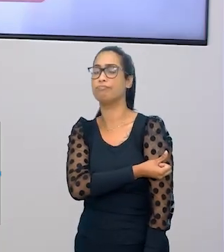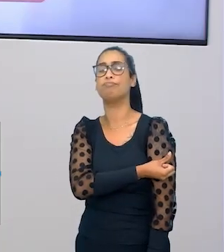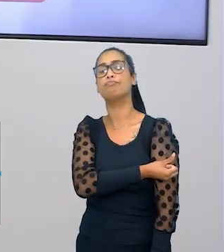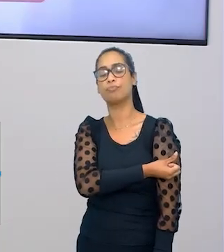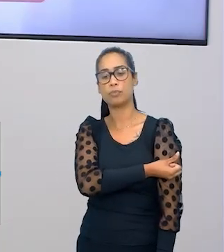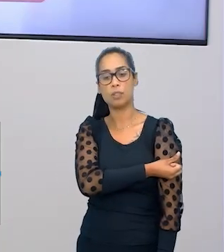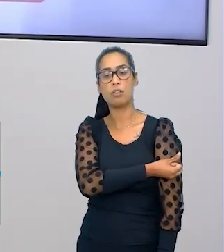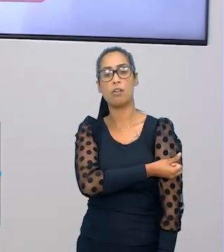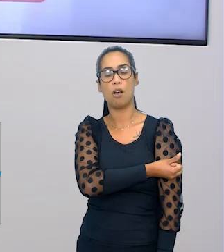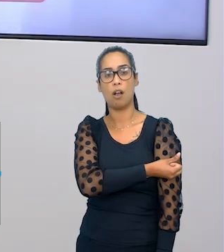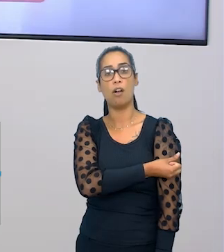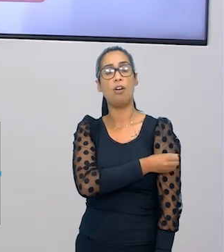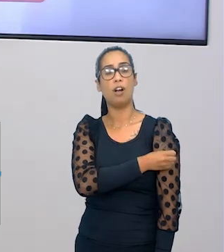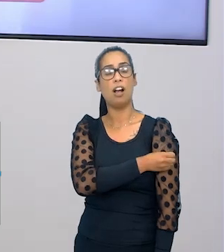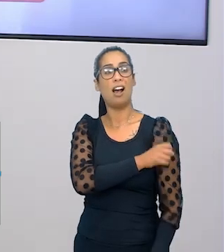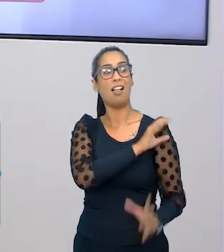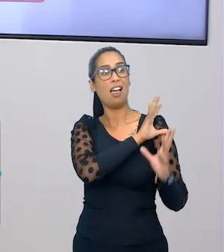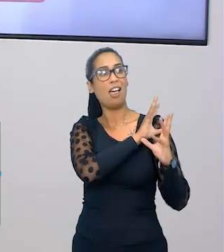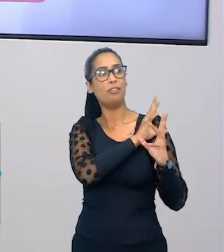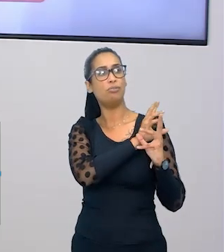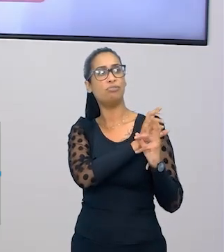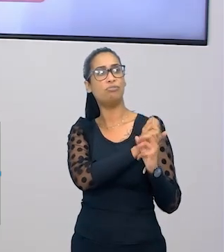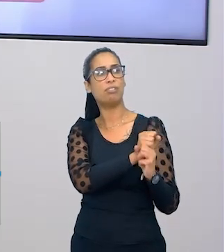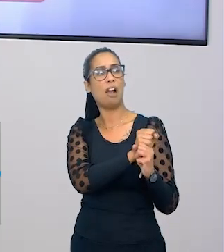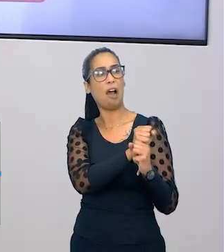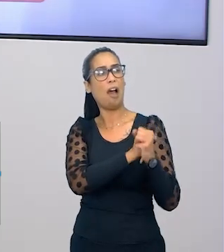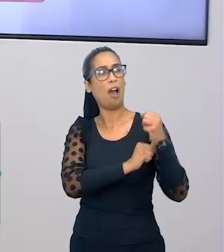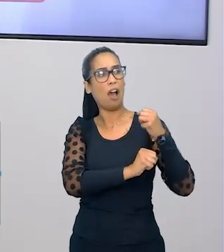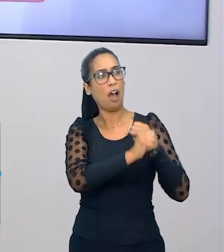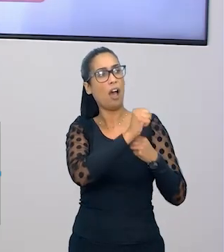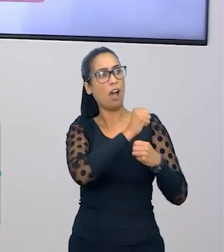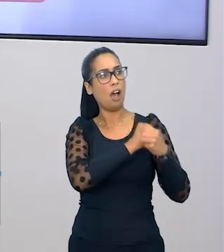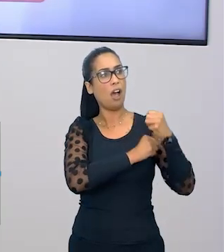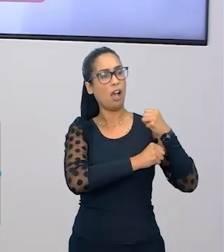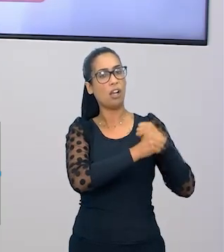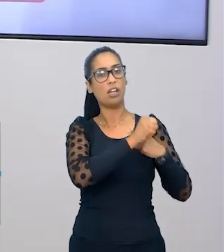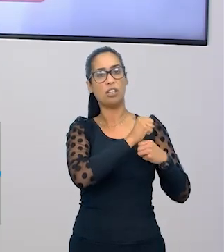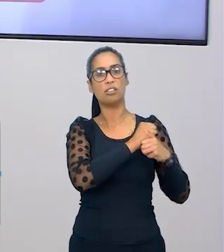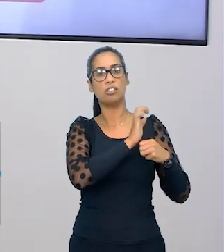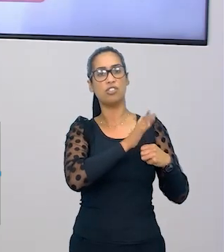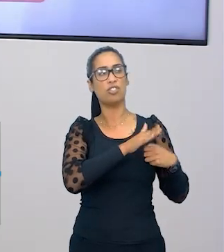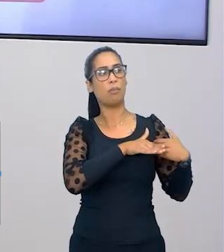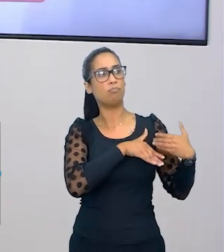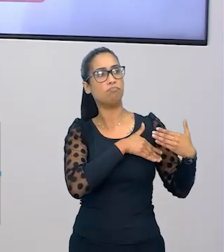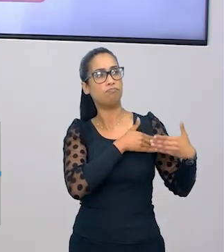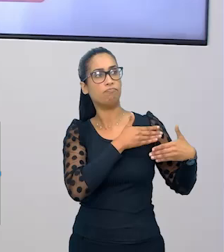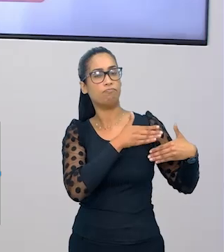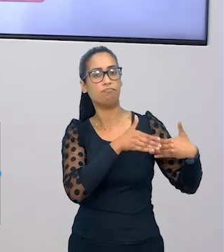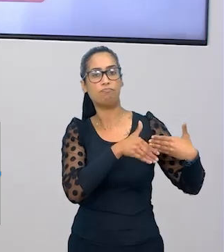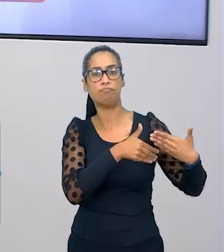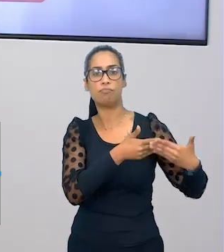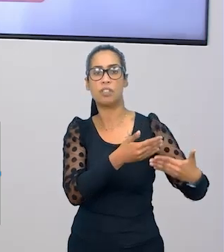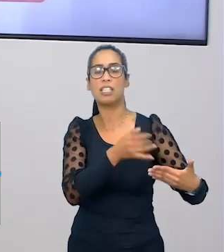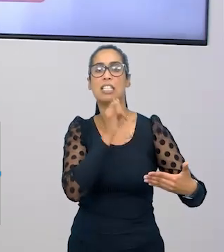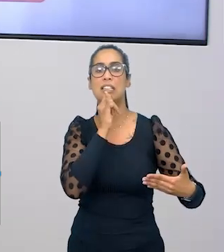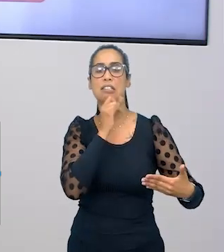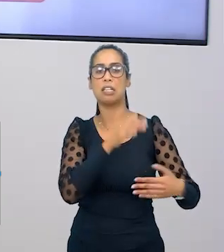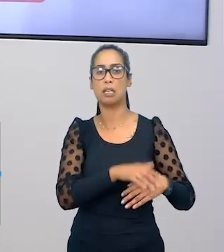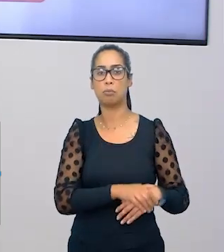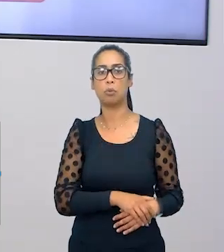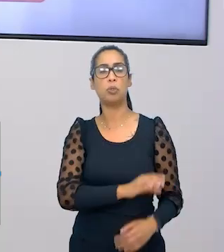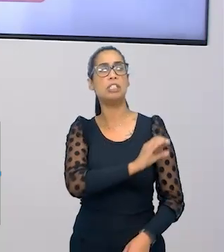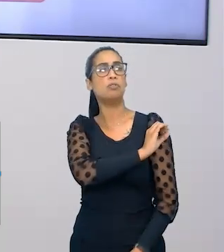né, nos anos anteriores. E também o que o jovem está levando do 9º ano para o ensino